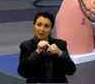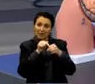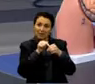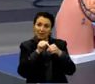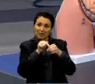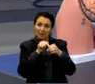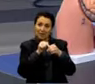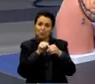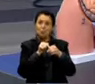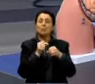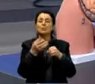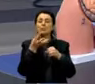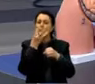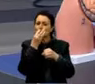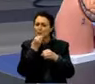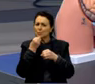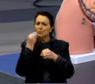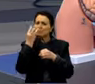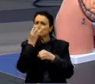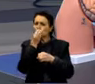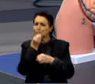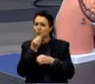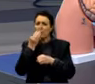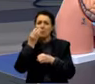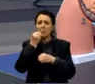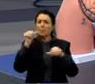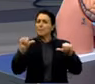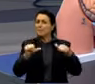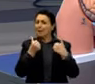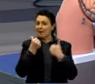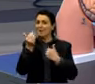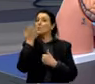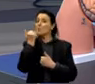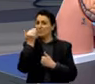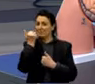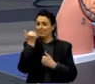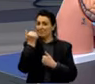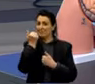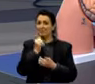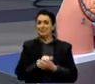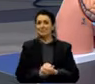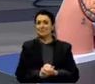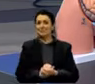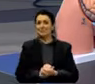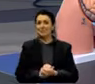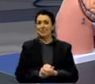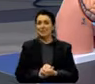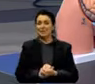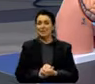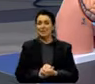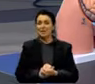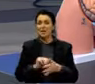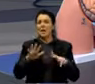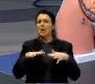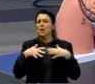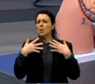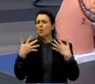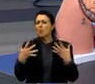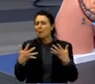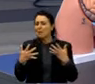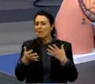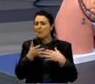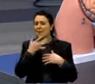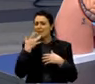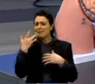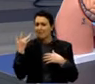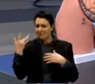gente mastiga mais, melhor o alimento. Vamos ver qual que fica mais